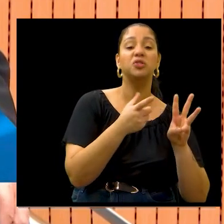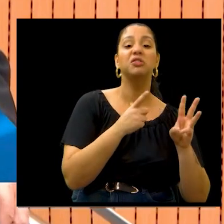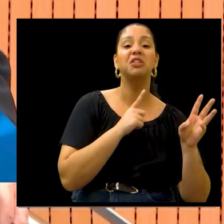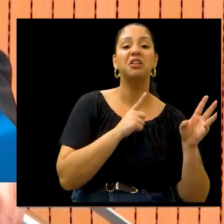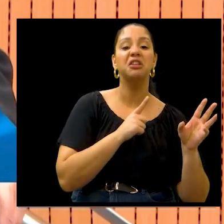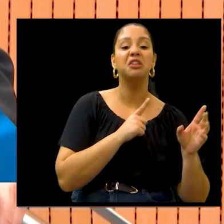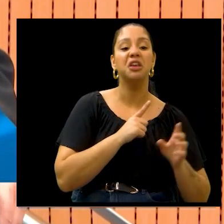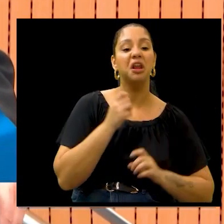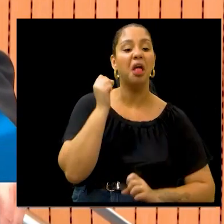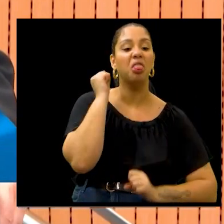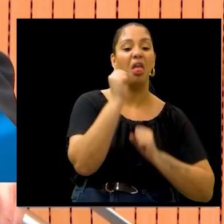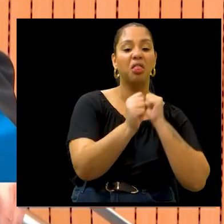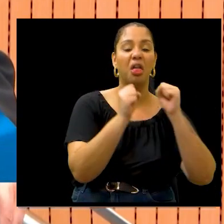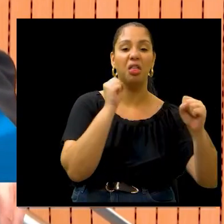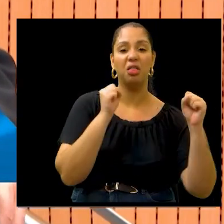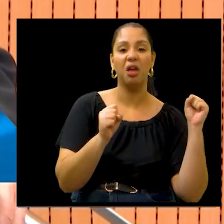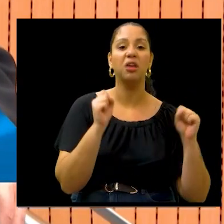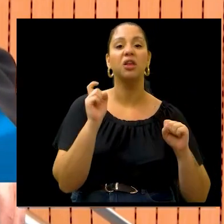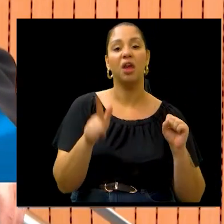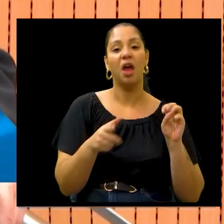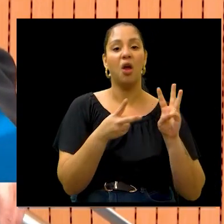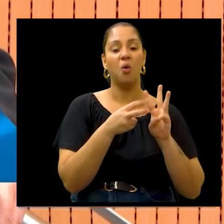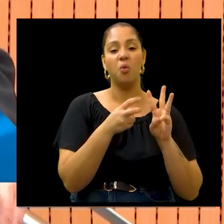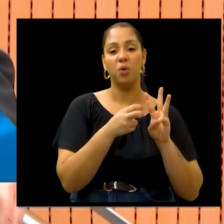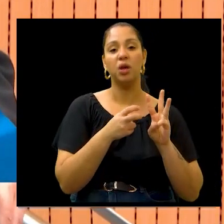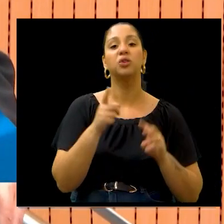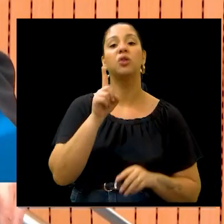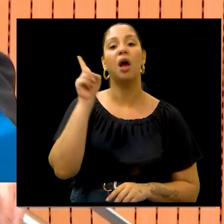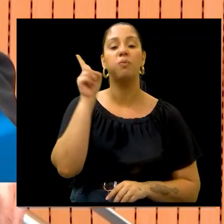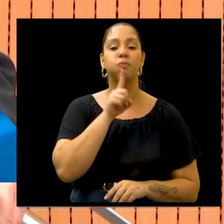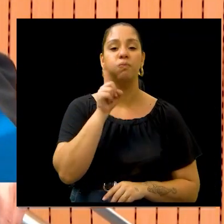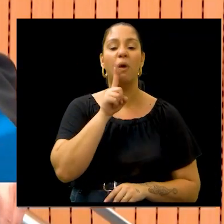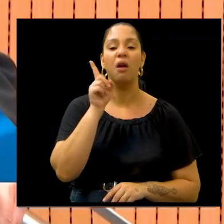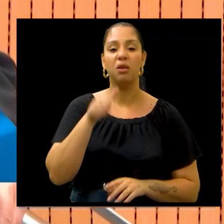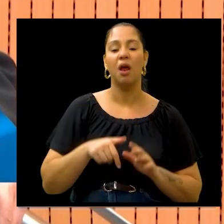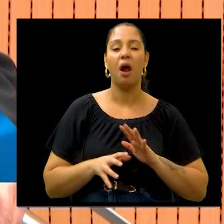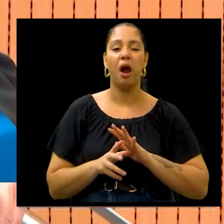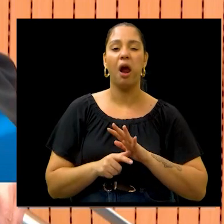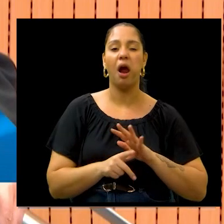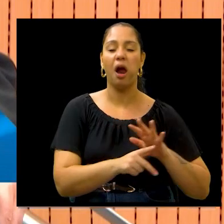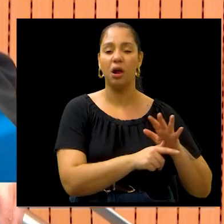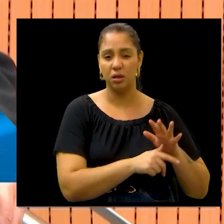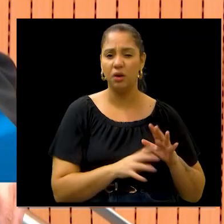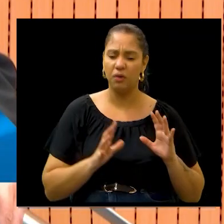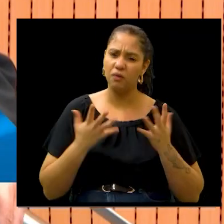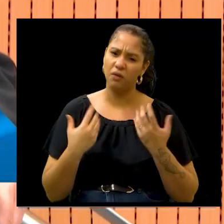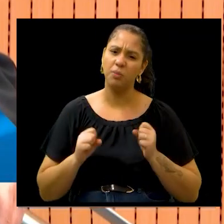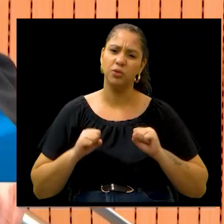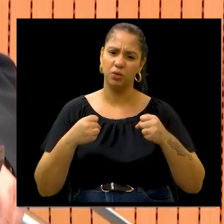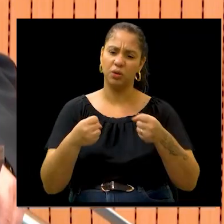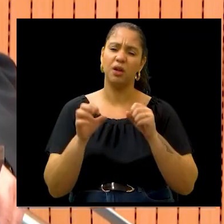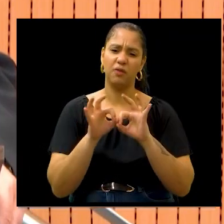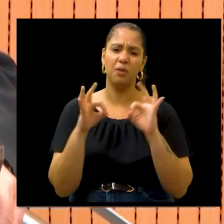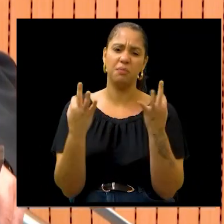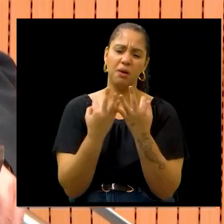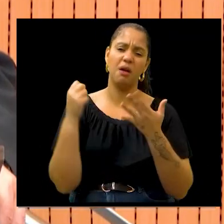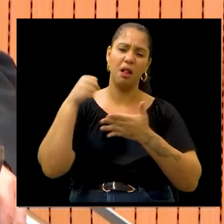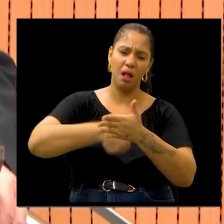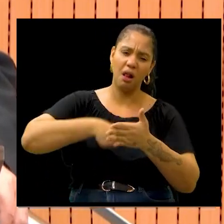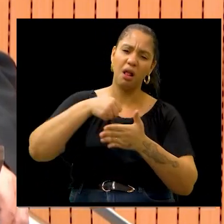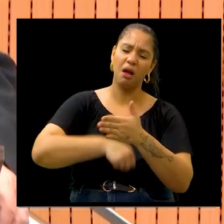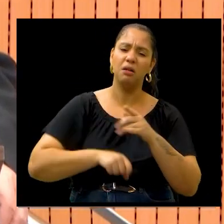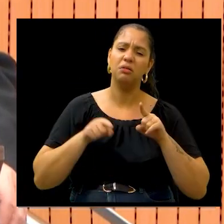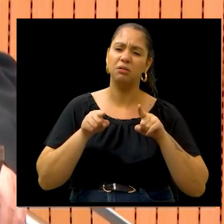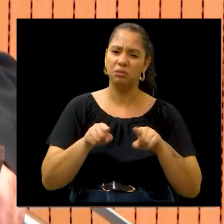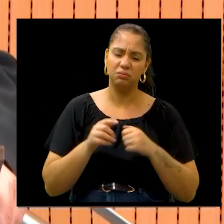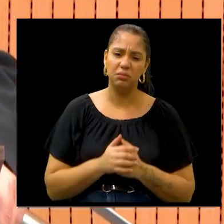vinha matar, na época, o índio americano que era o bandido. Então, vamos lutar pela família, vamos